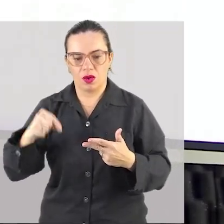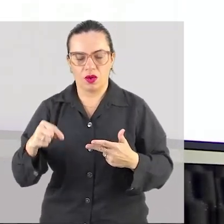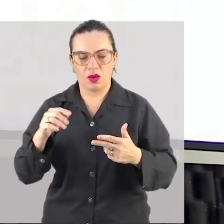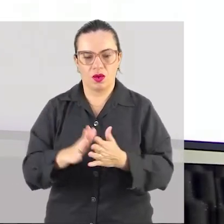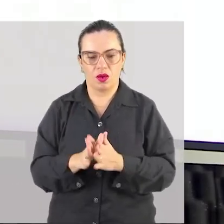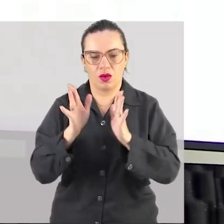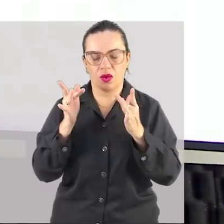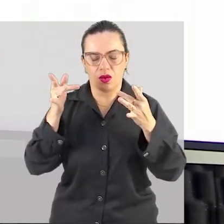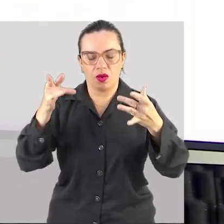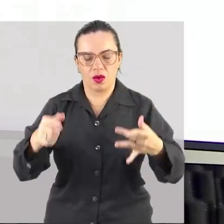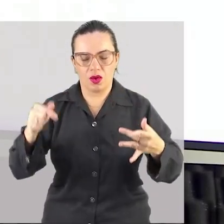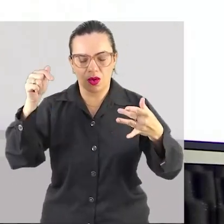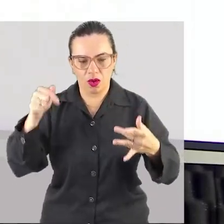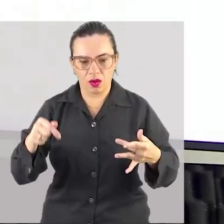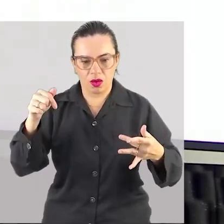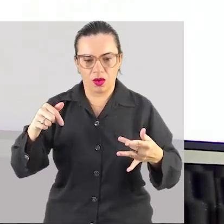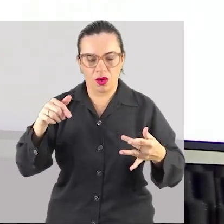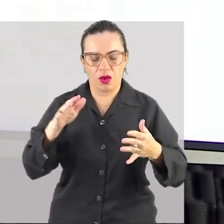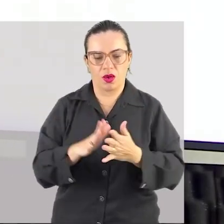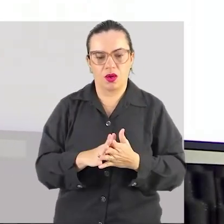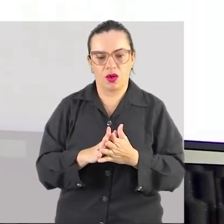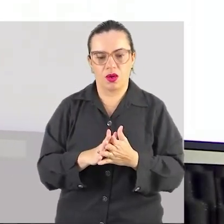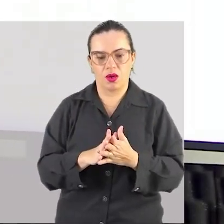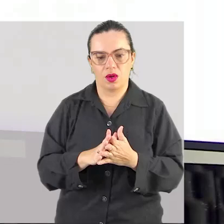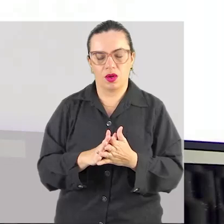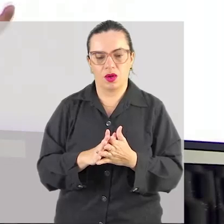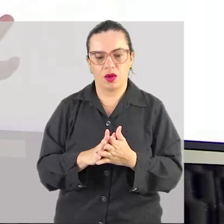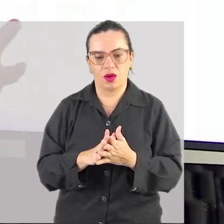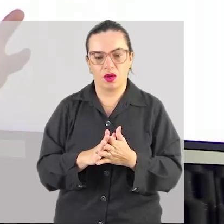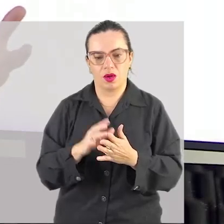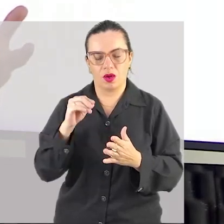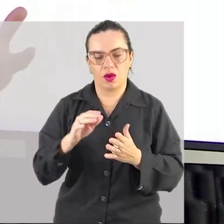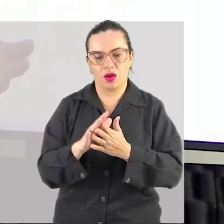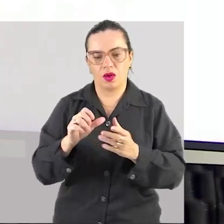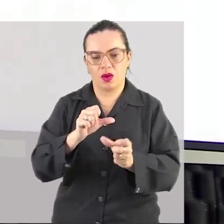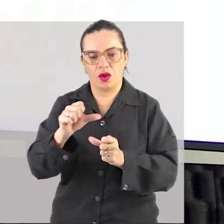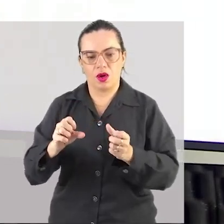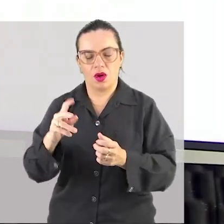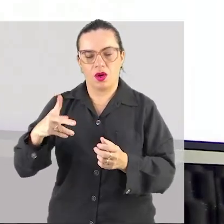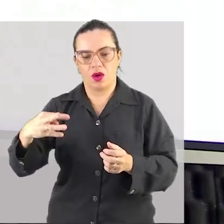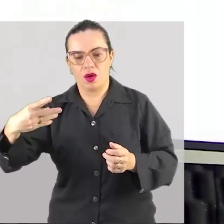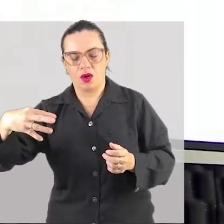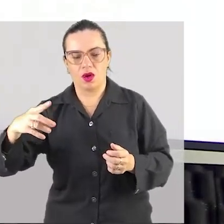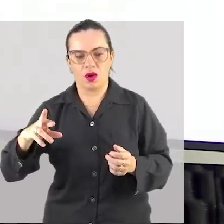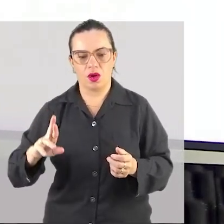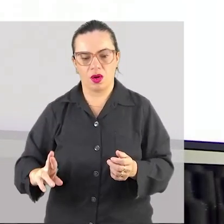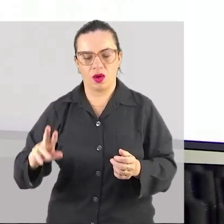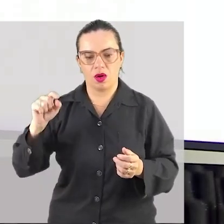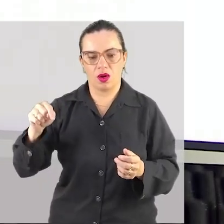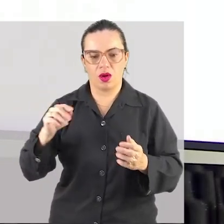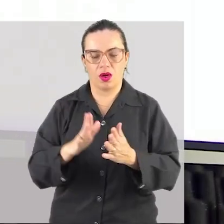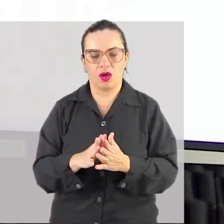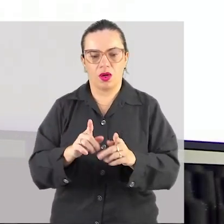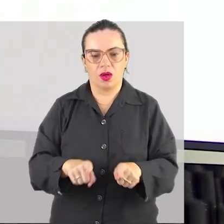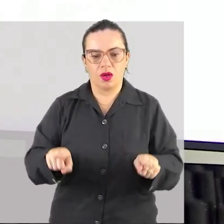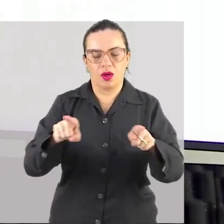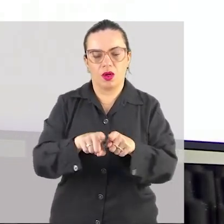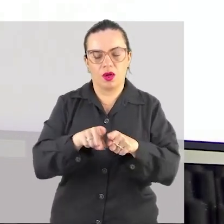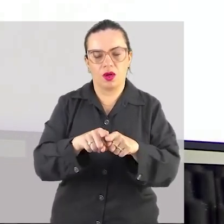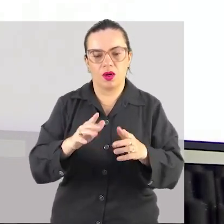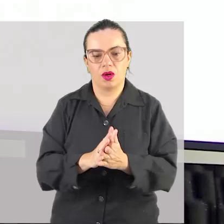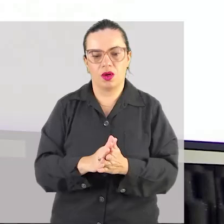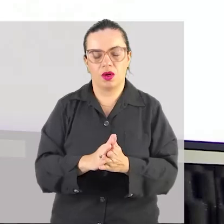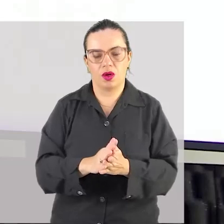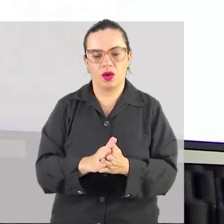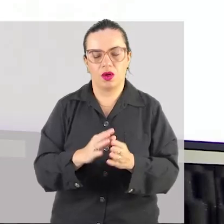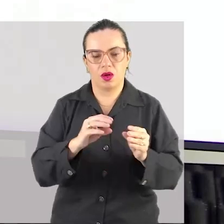migração pendular migração pendular e do êxodo rural o êxodo rural no Brasil para quem não lembra o êxodo